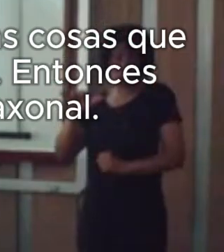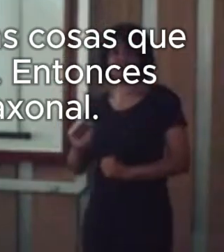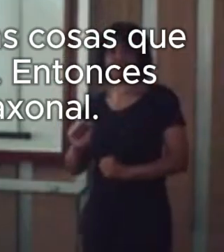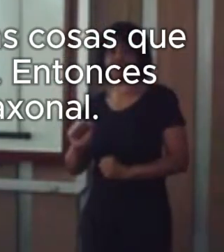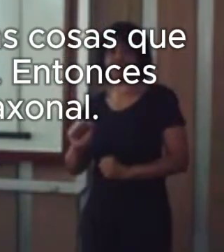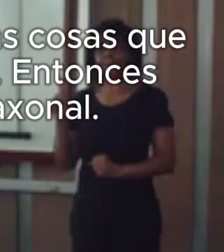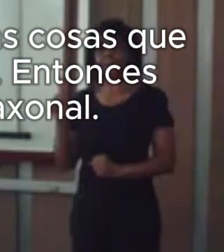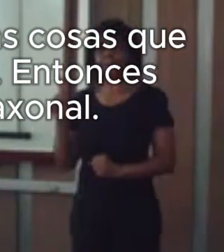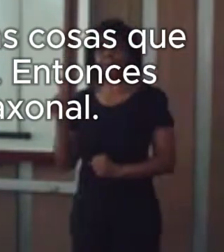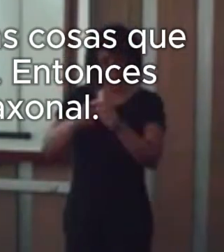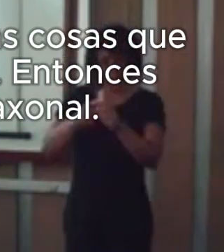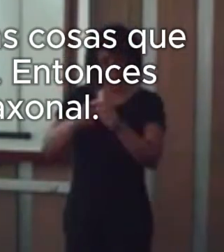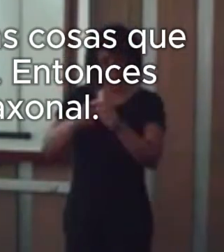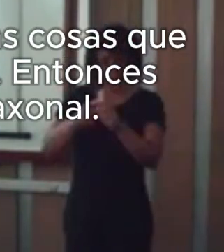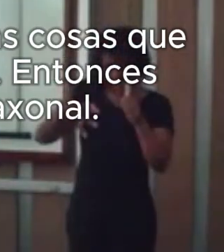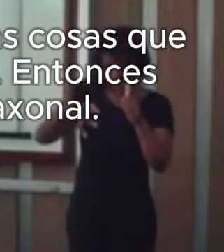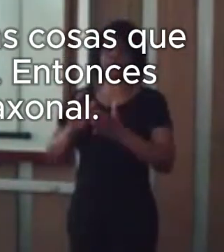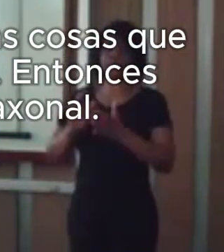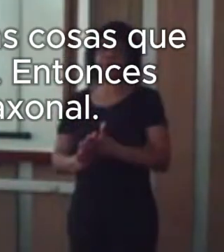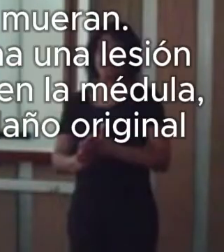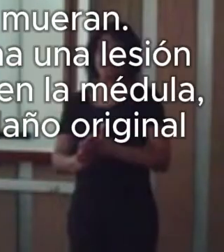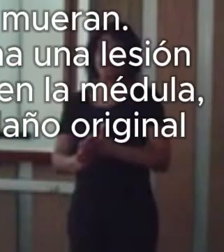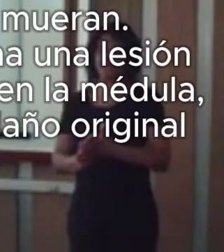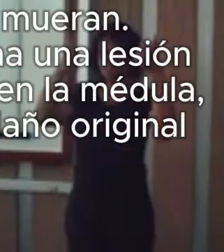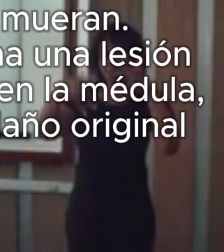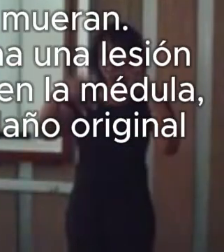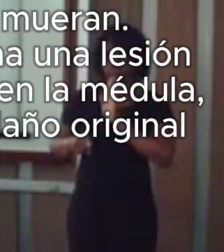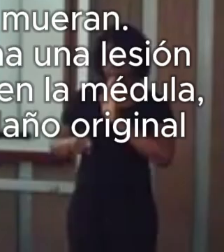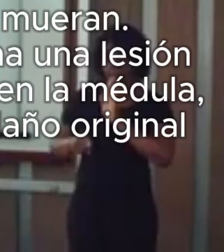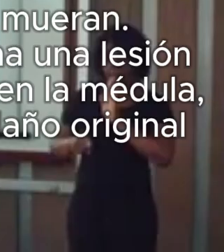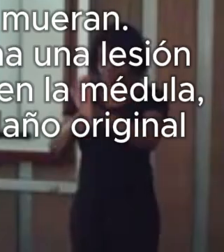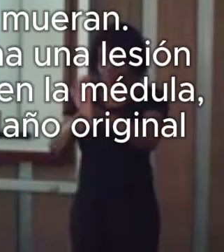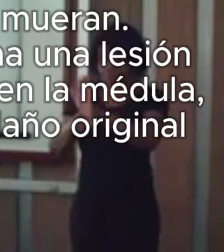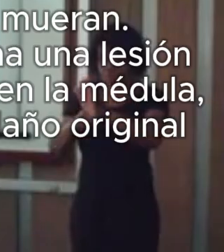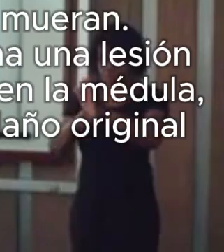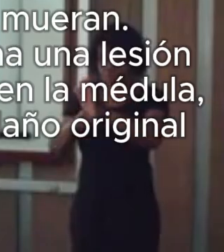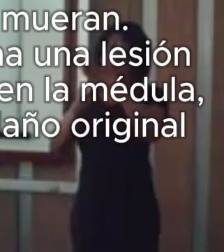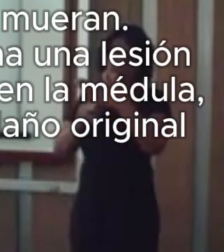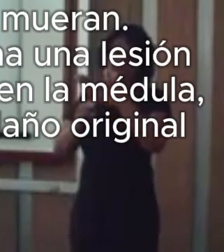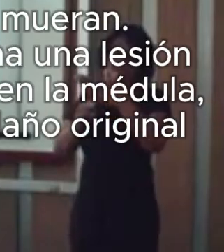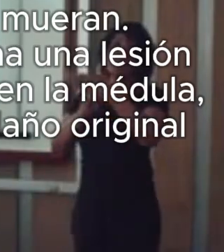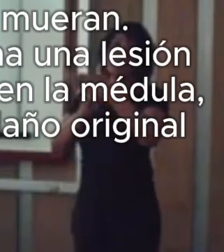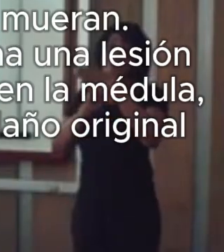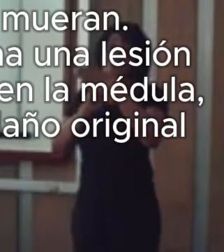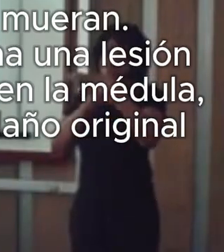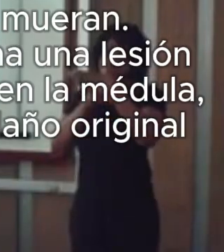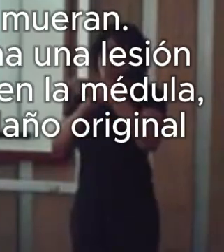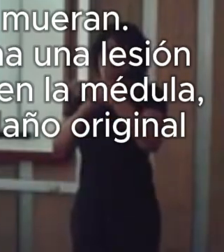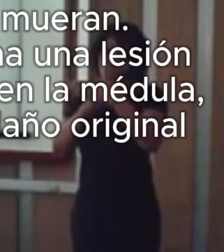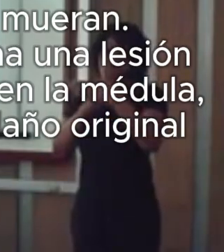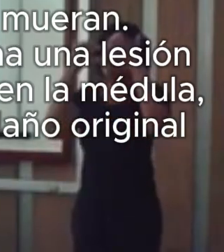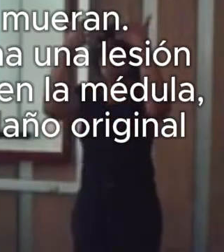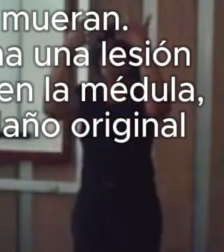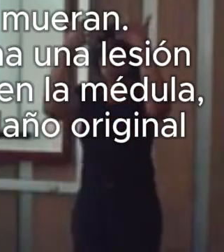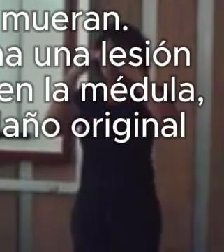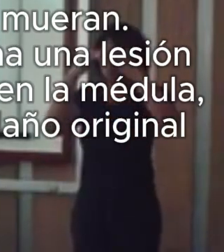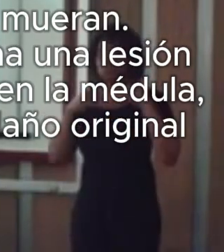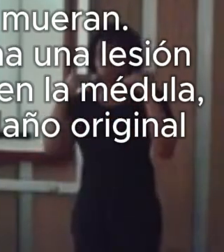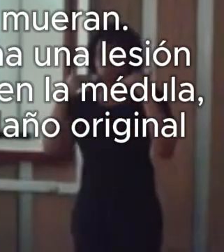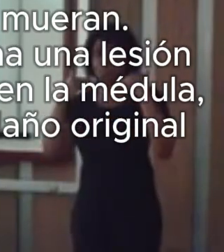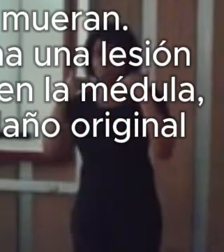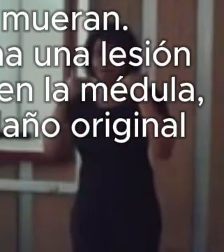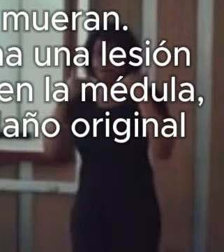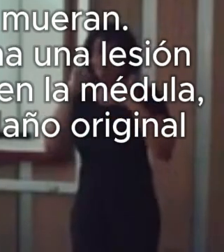já falei de regeneração axonal. Agora eu estou falando que ela ajuda a impedir que os neurônios morram. Então, se a